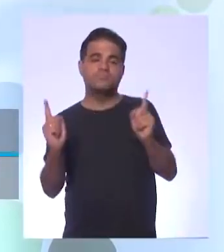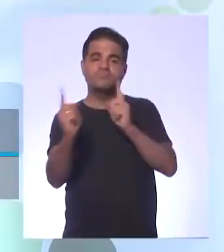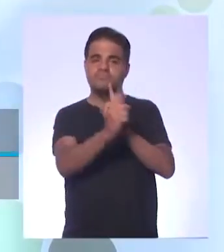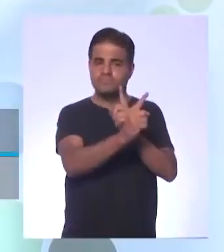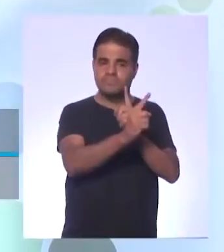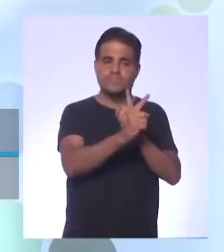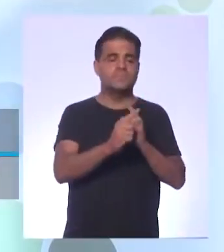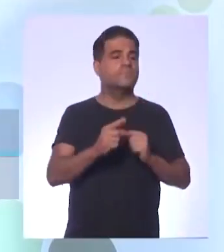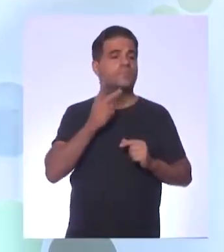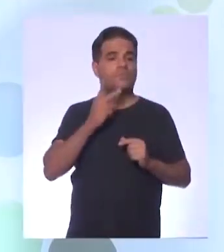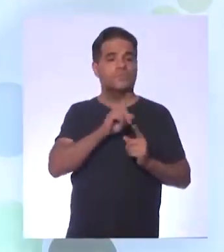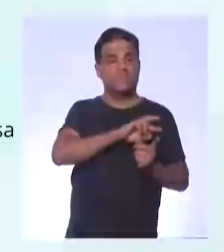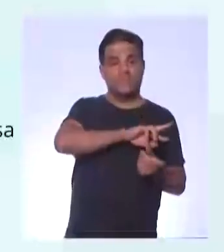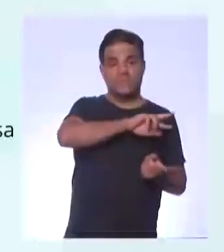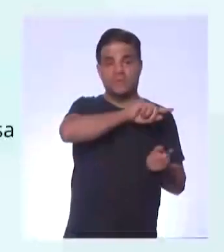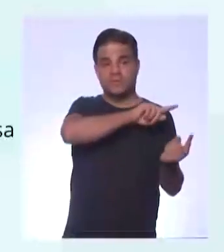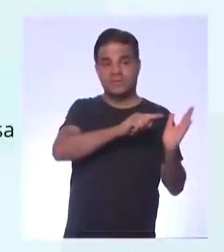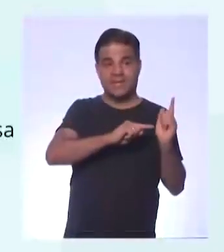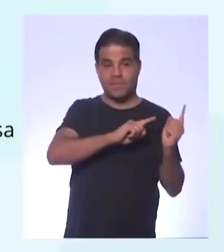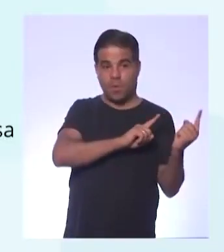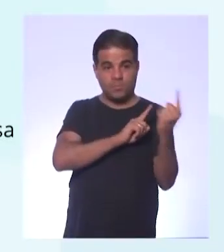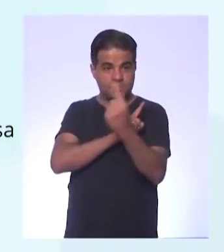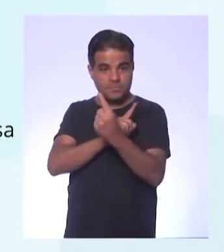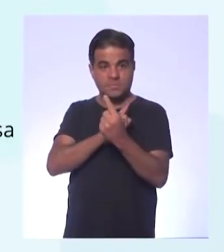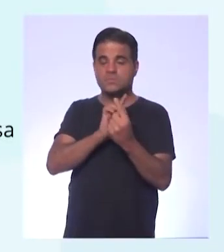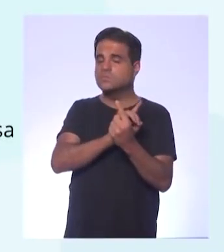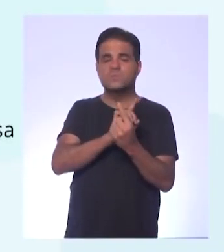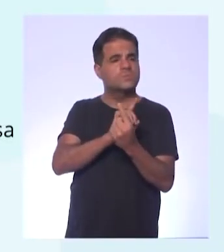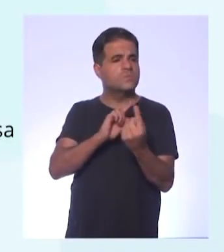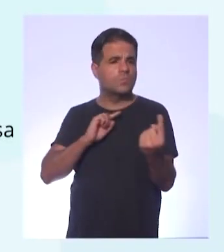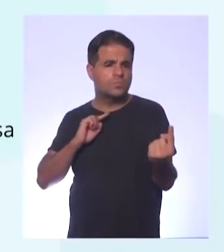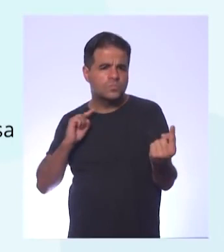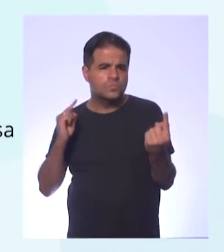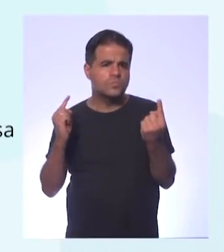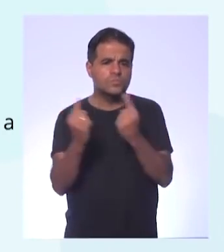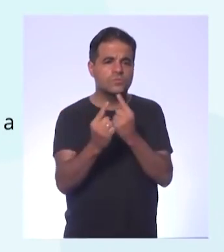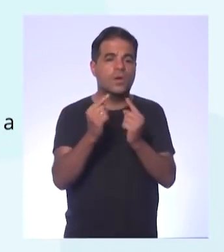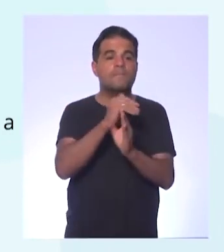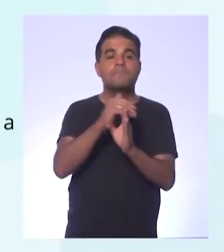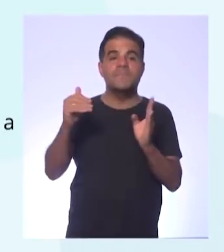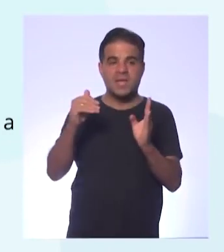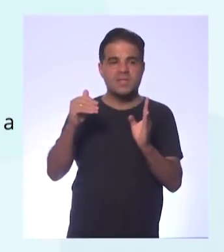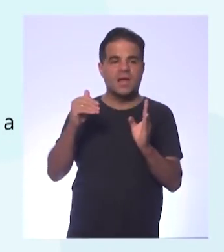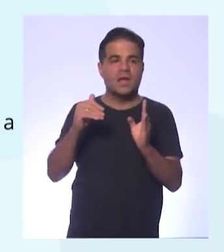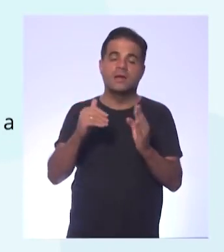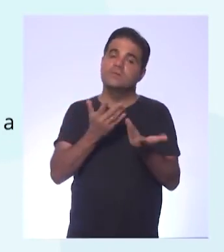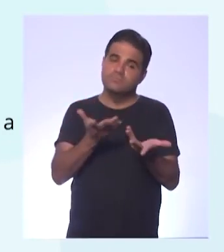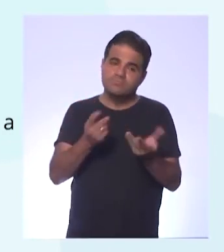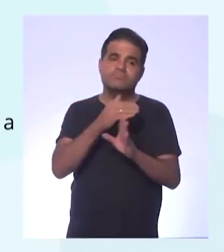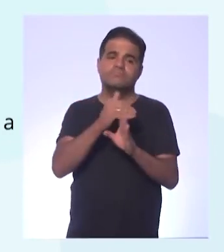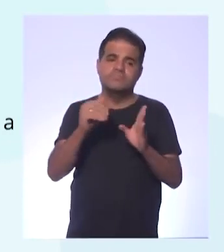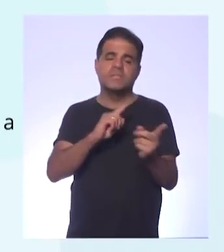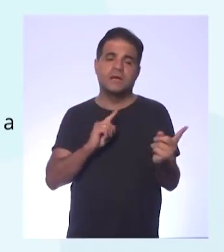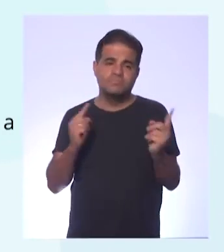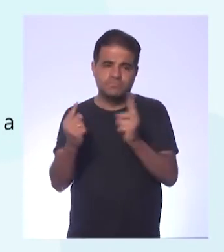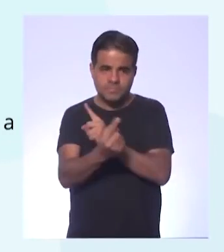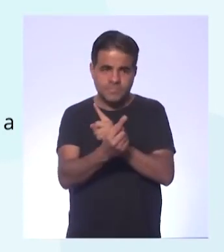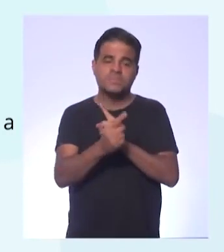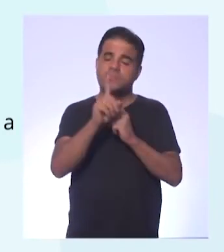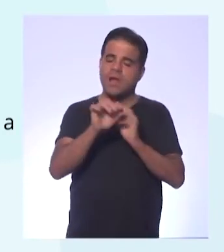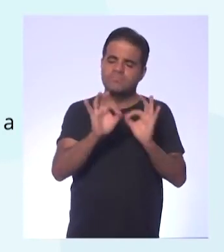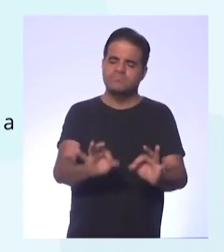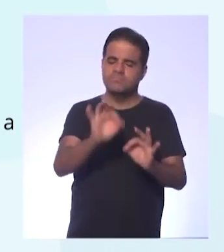por exemplo, e ele foi parar apontado para a direita, quer dizer que ele deu um giro de meia volta. E giro de meia volta é